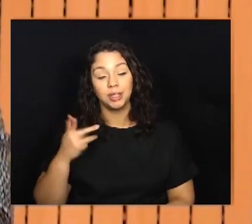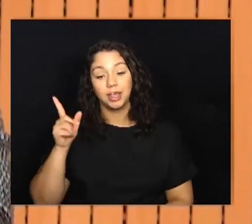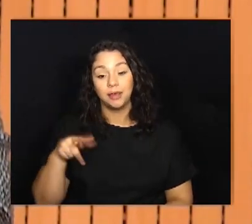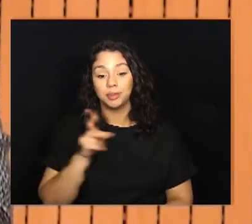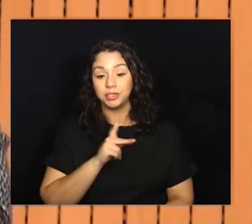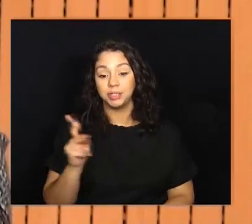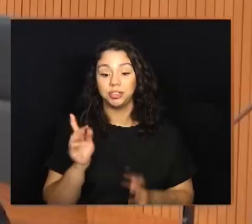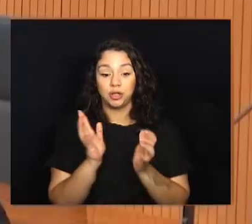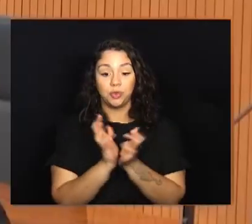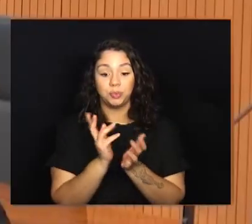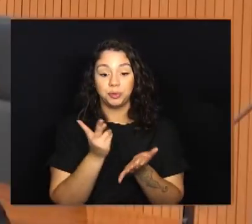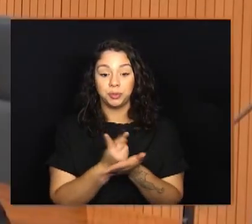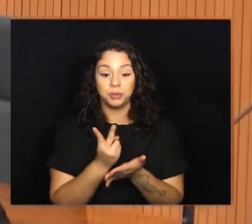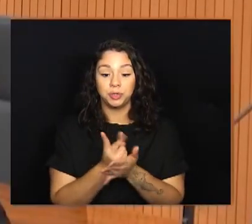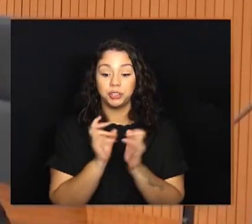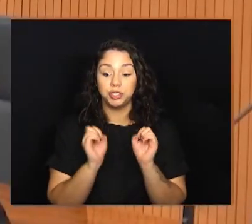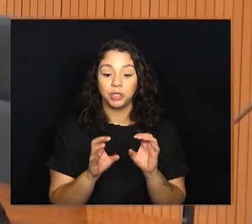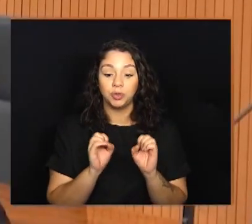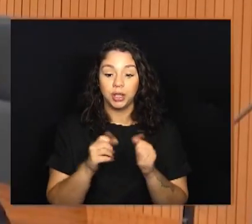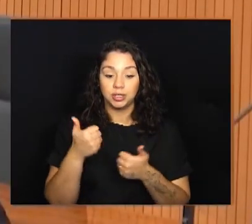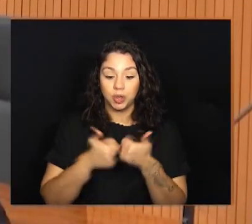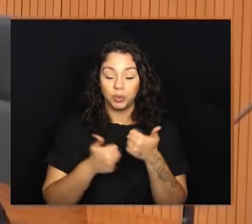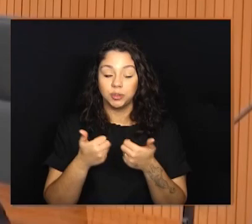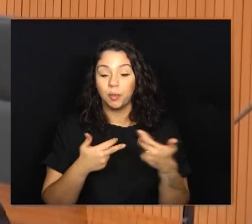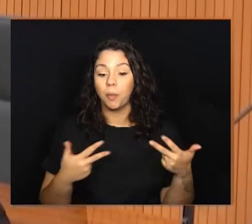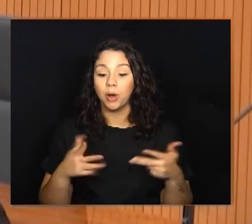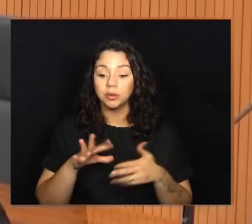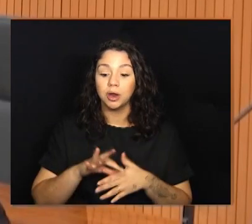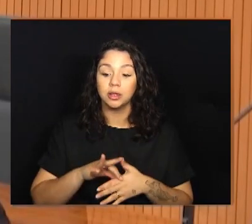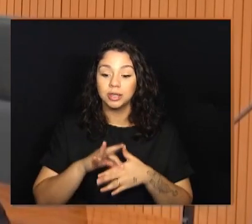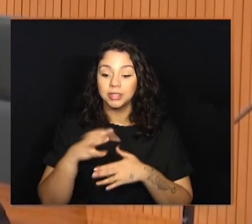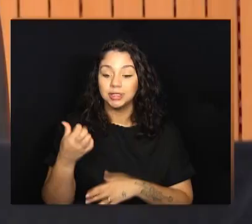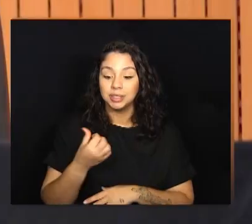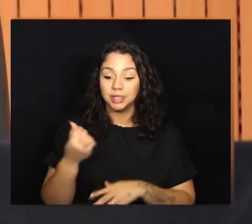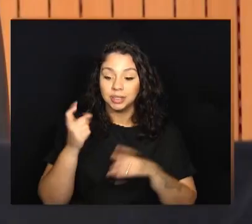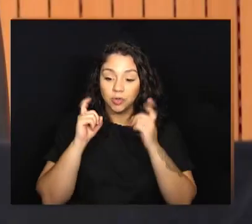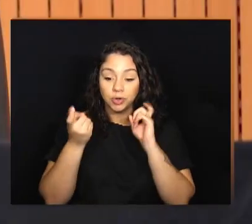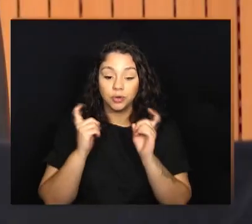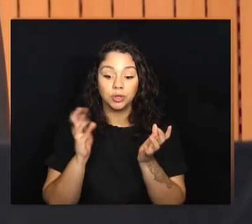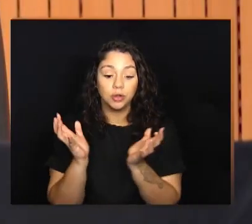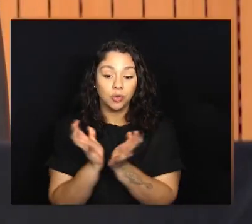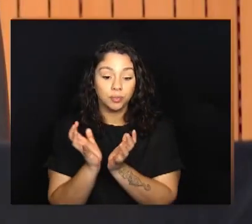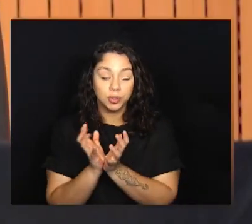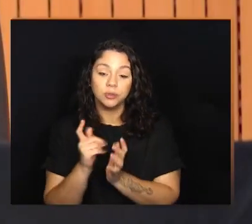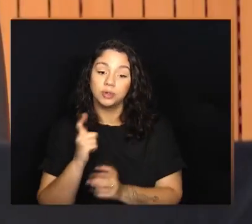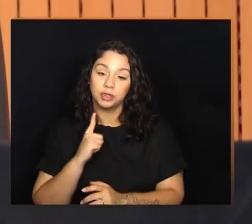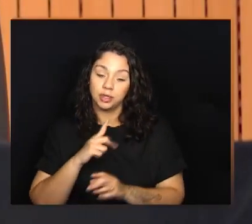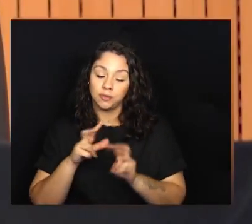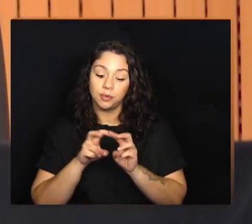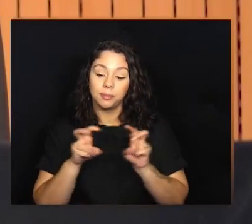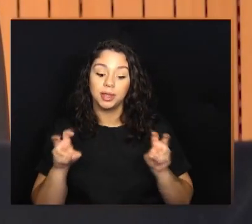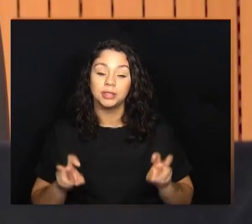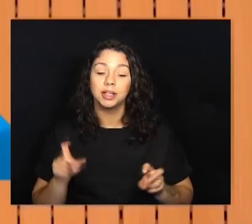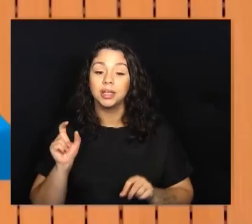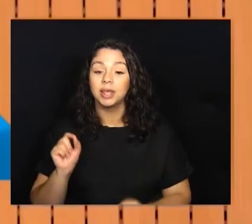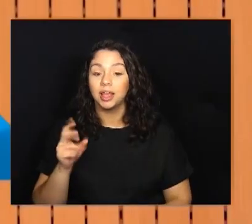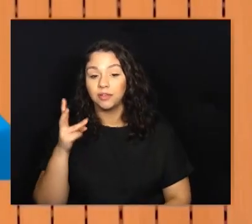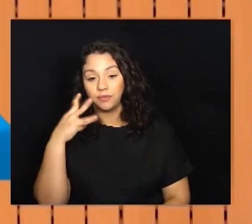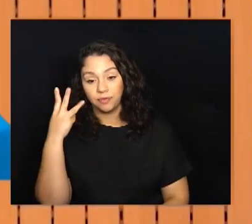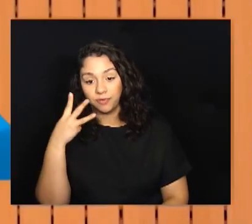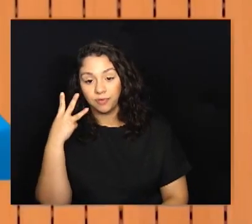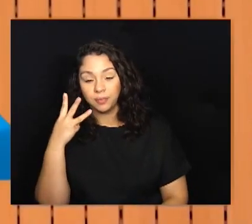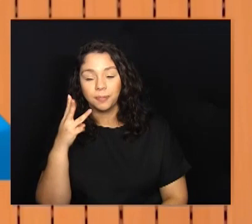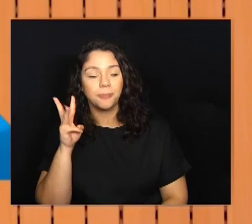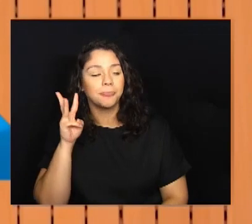Comissão Permanente de Educação e Esportes, comandou a 6ª reunião da comissão. Compuseram a mesa o vereador Cecílio Santos e